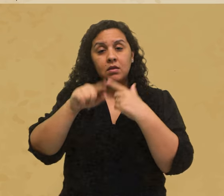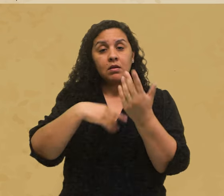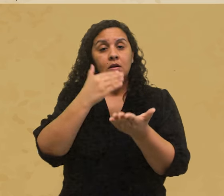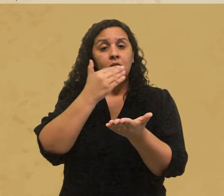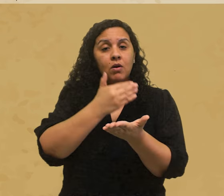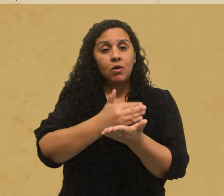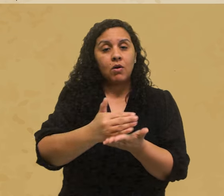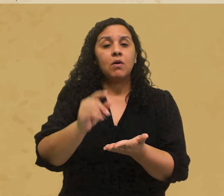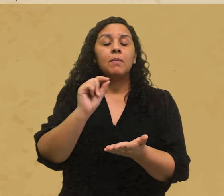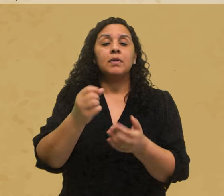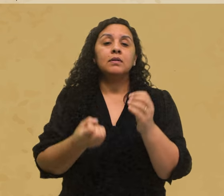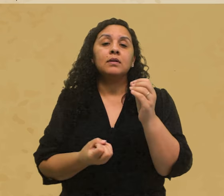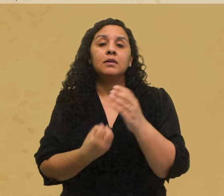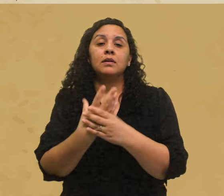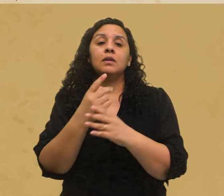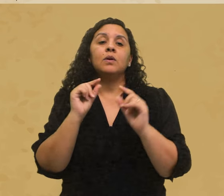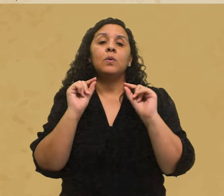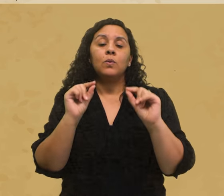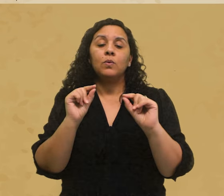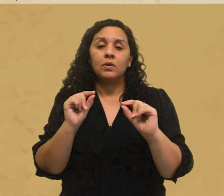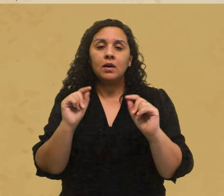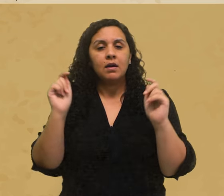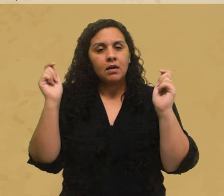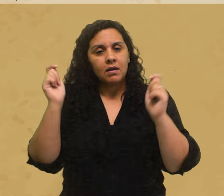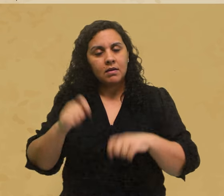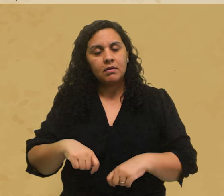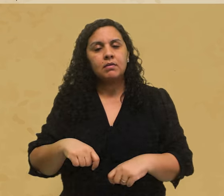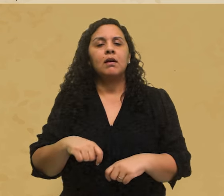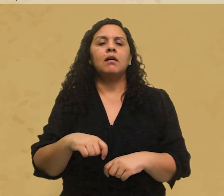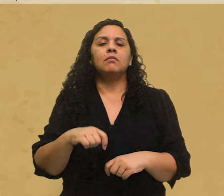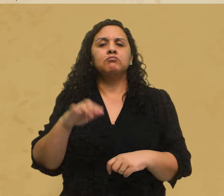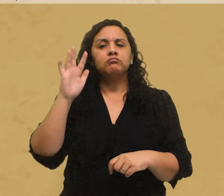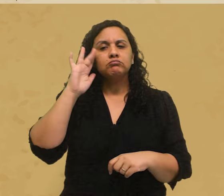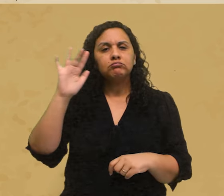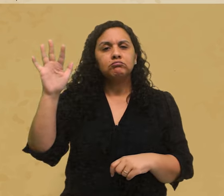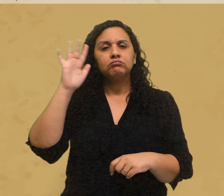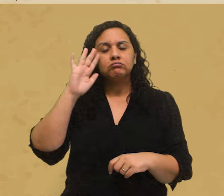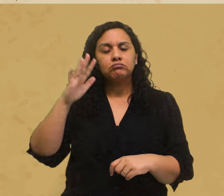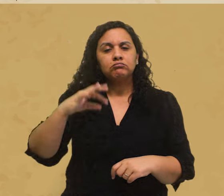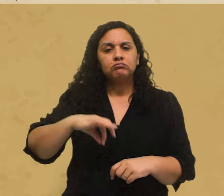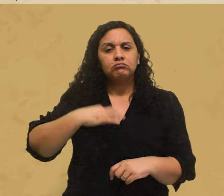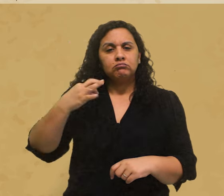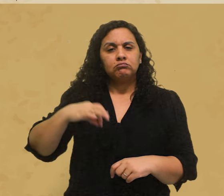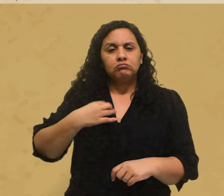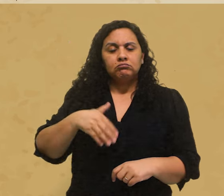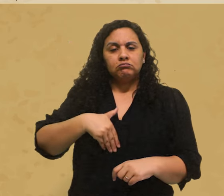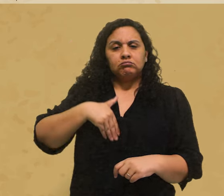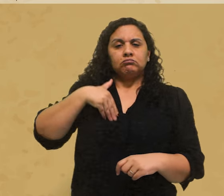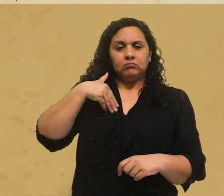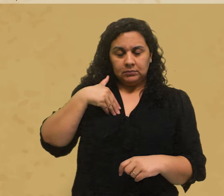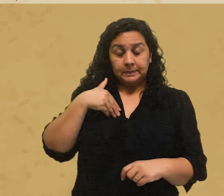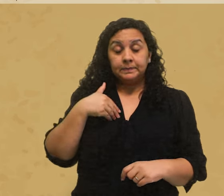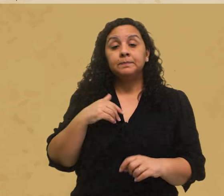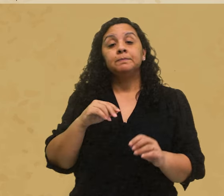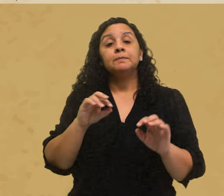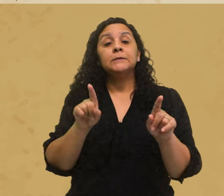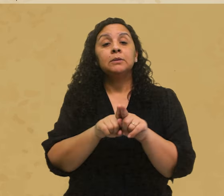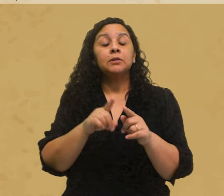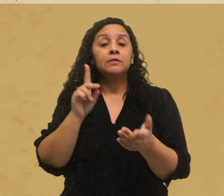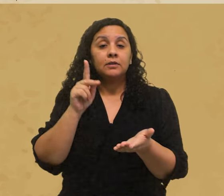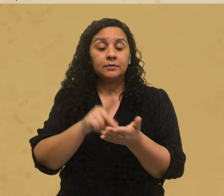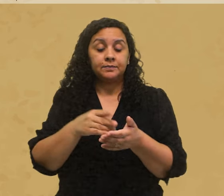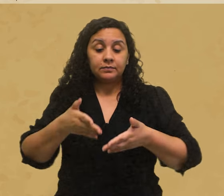partir disso, surge a possibilidade de investimento da libido. Em